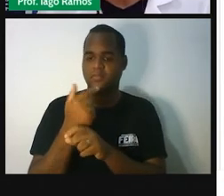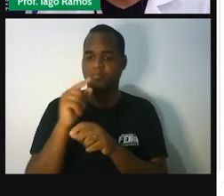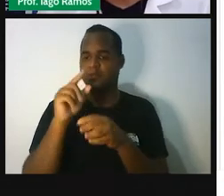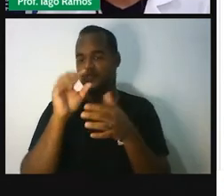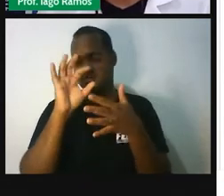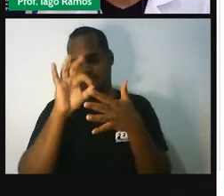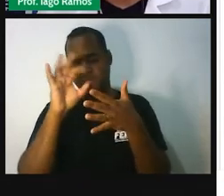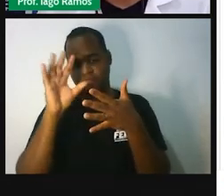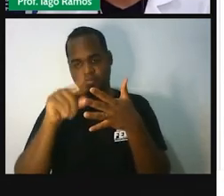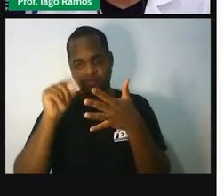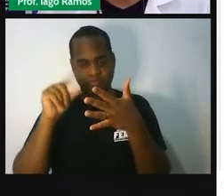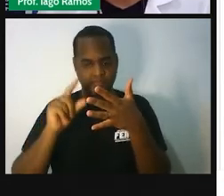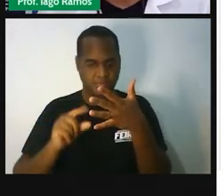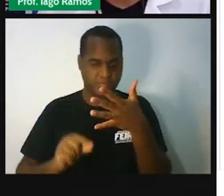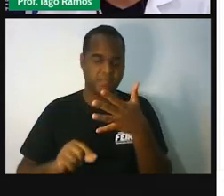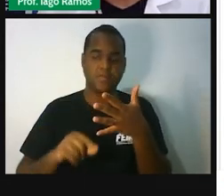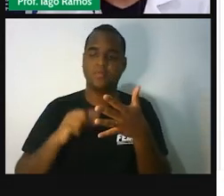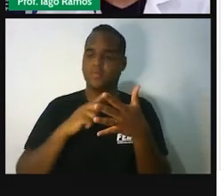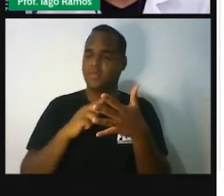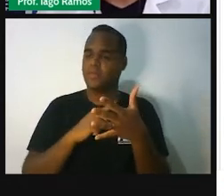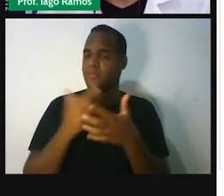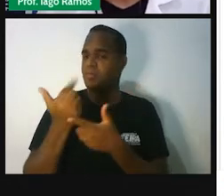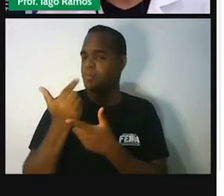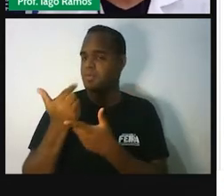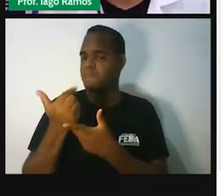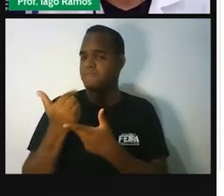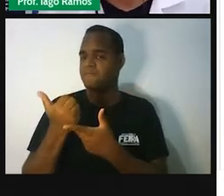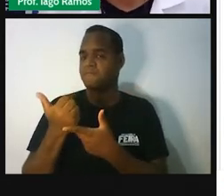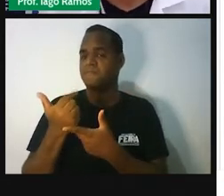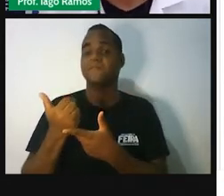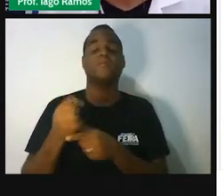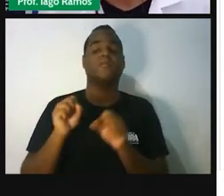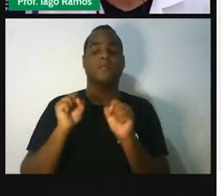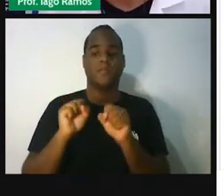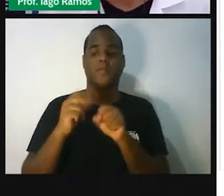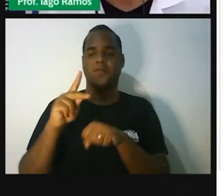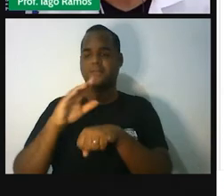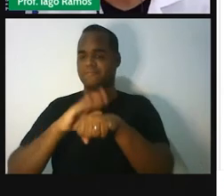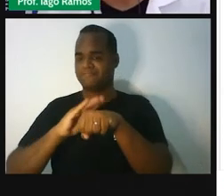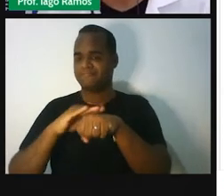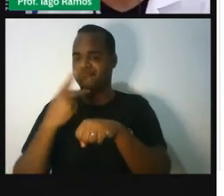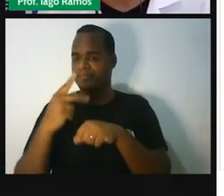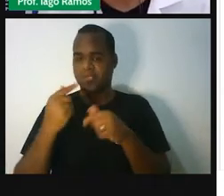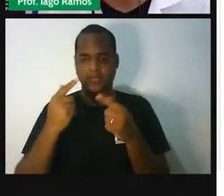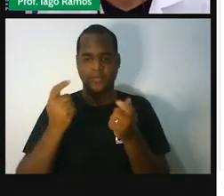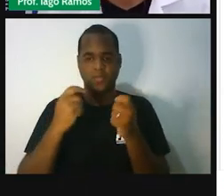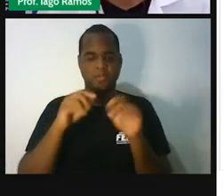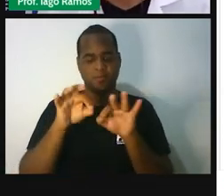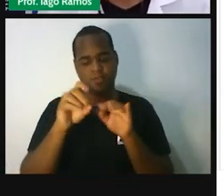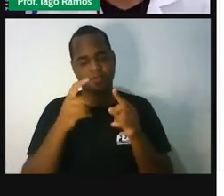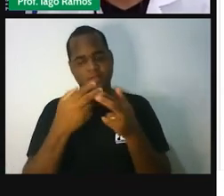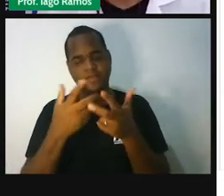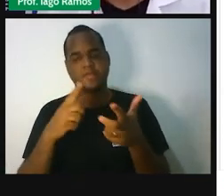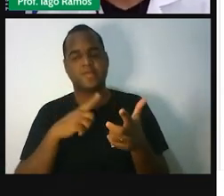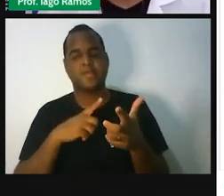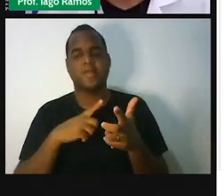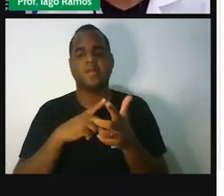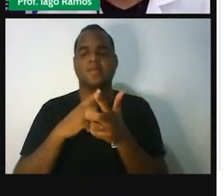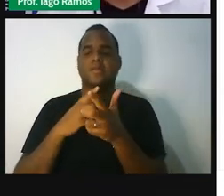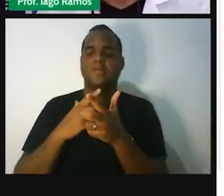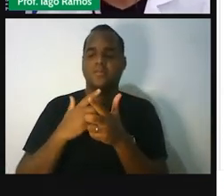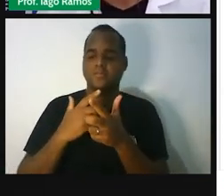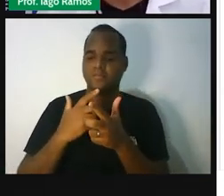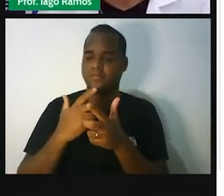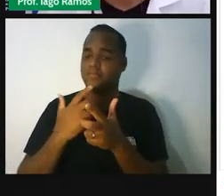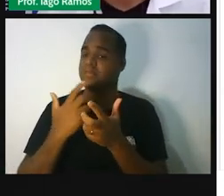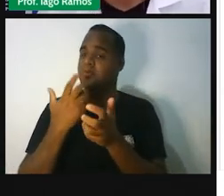né? De como você vai fazer, de como você vai confeccionar as suas três pipas